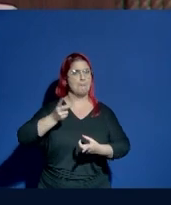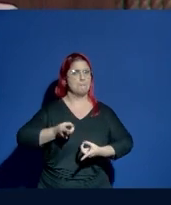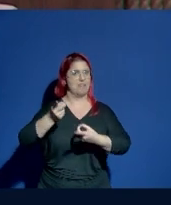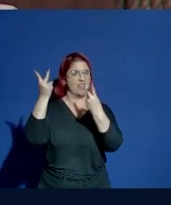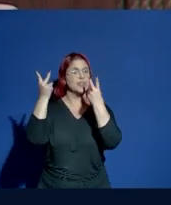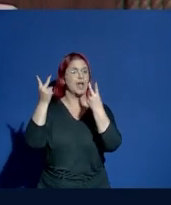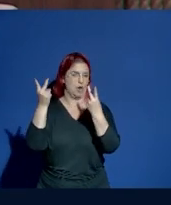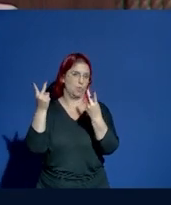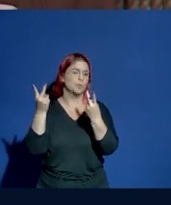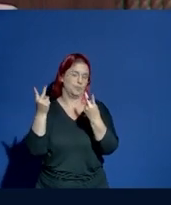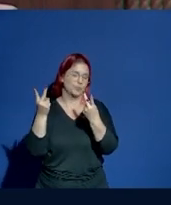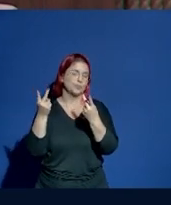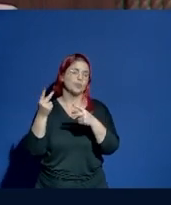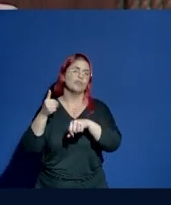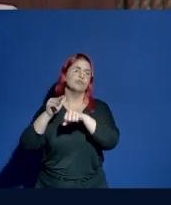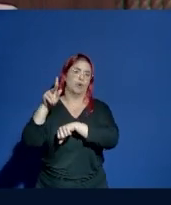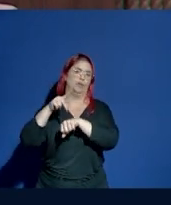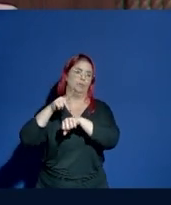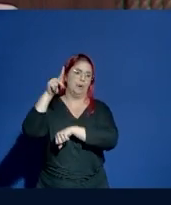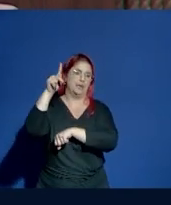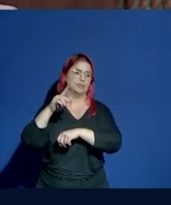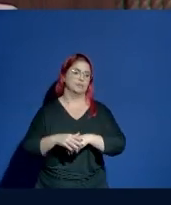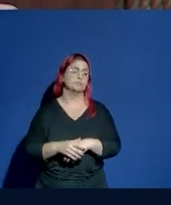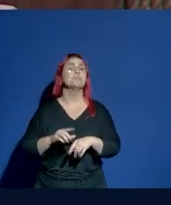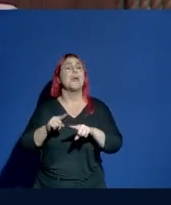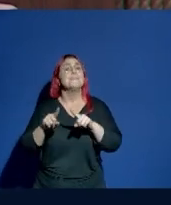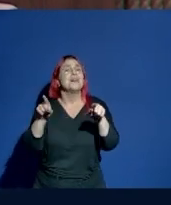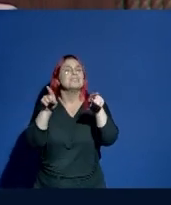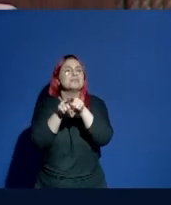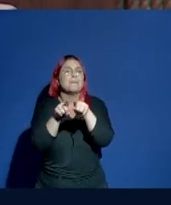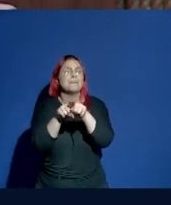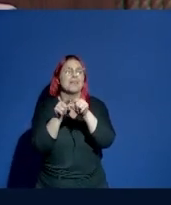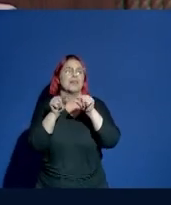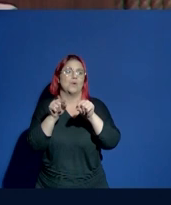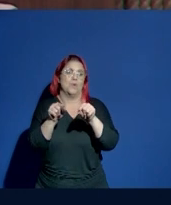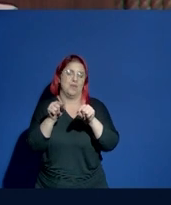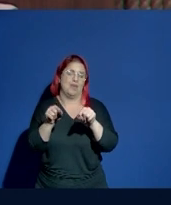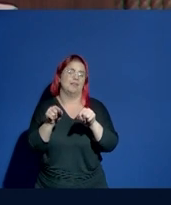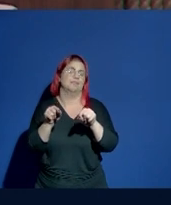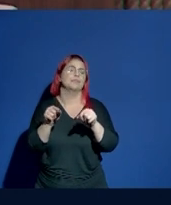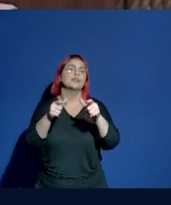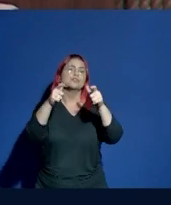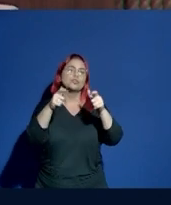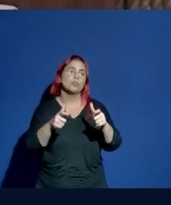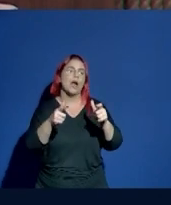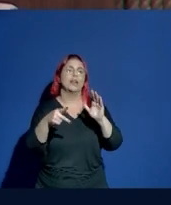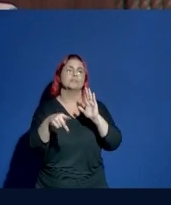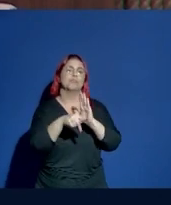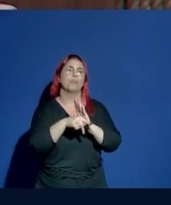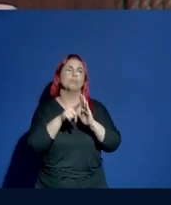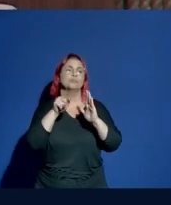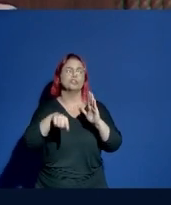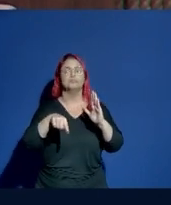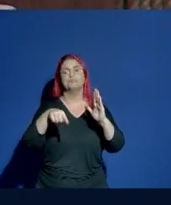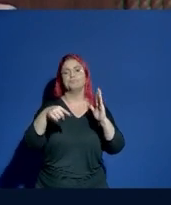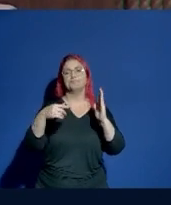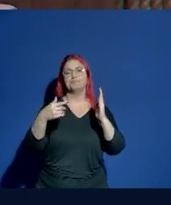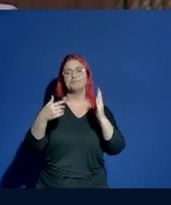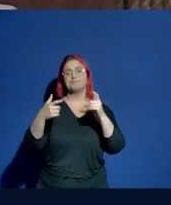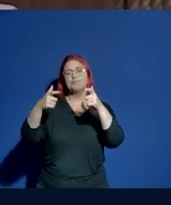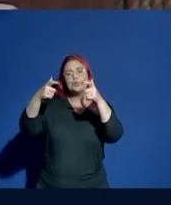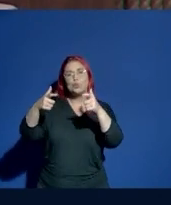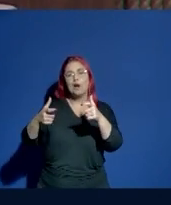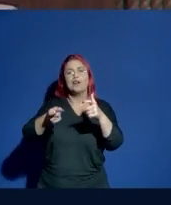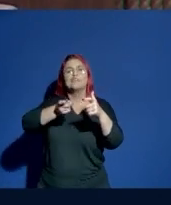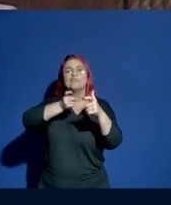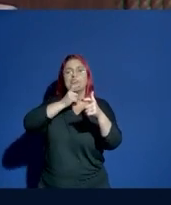abertura de novos mercados, crescimento da demanda, mas também da participação dos frigoríficos, vou chamar aqui de médio porte, né, de